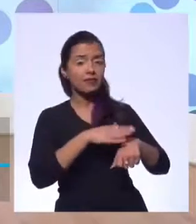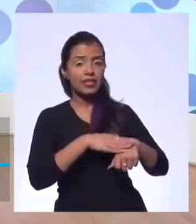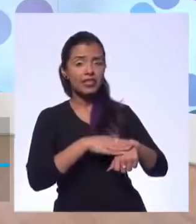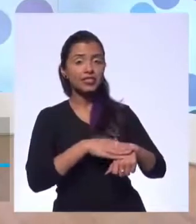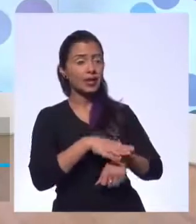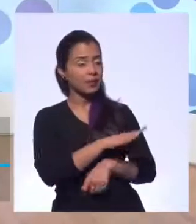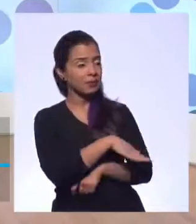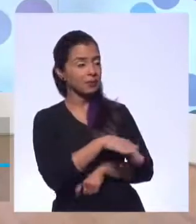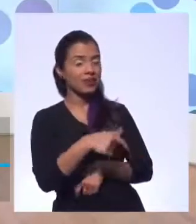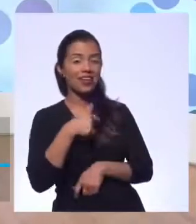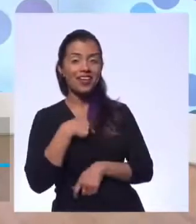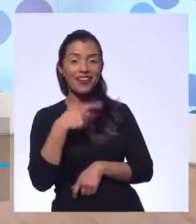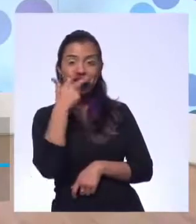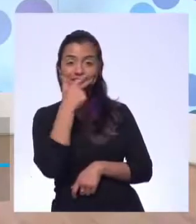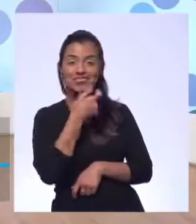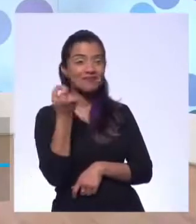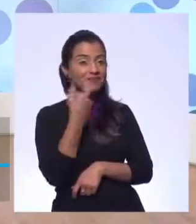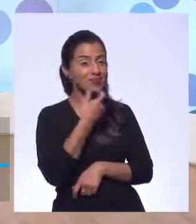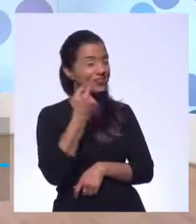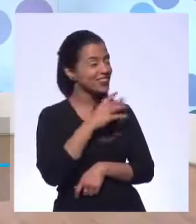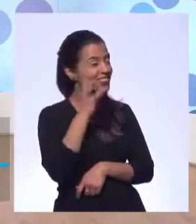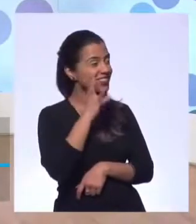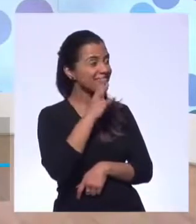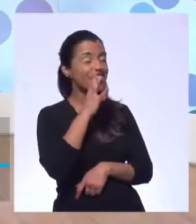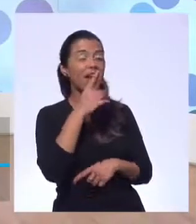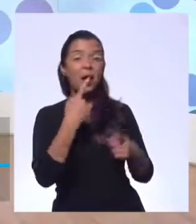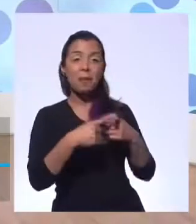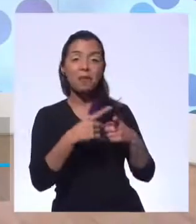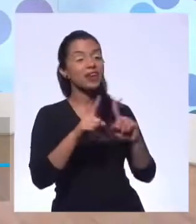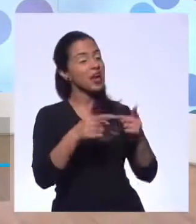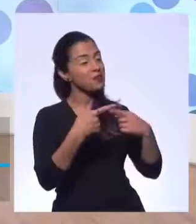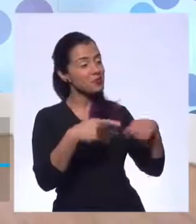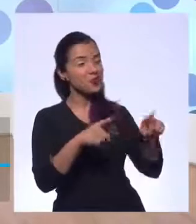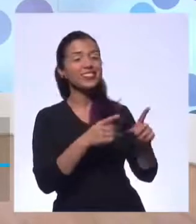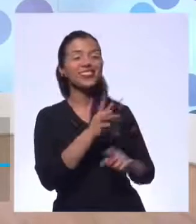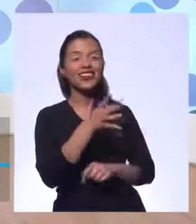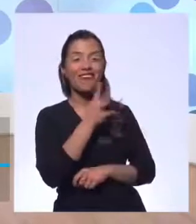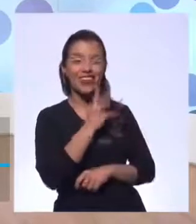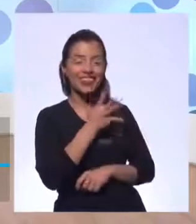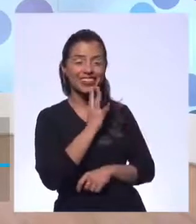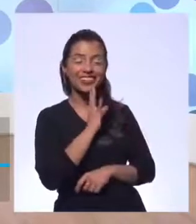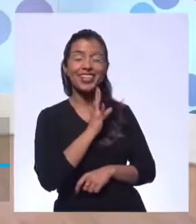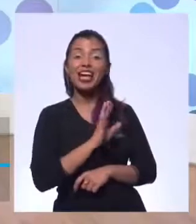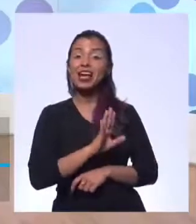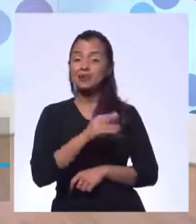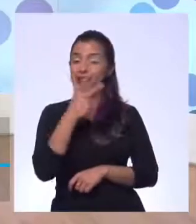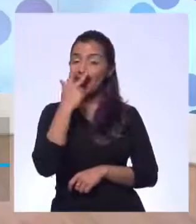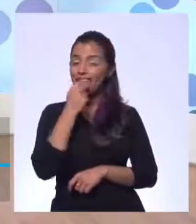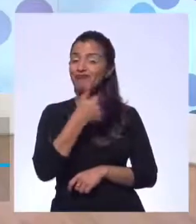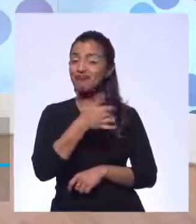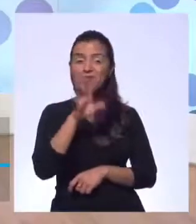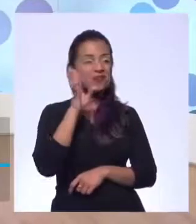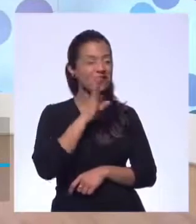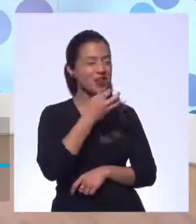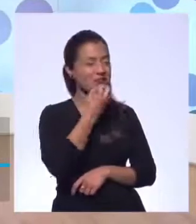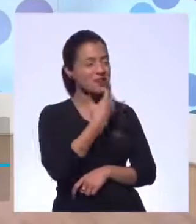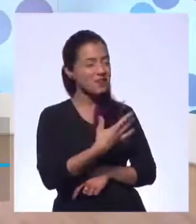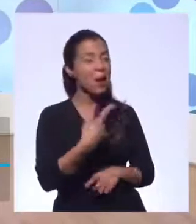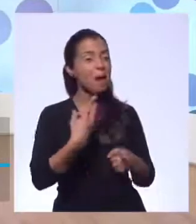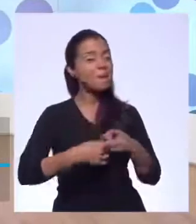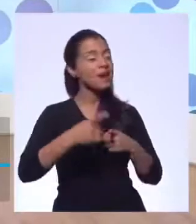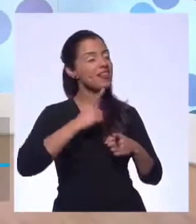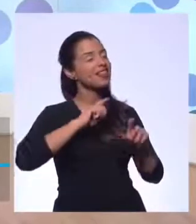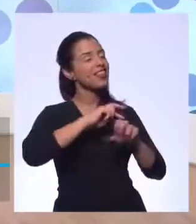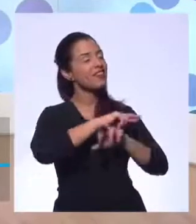dele. Eu me diverti muito rindo. Ah, eu também Eu só não conhecia a música da Feiticeira. Mas eu acho que foi algo muito legal, porque nos recorreu a